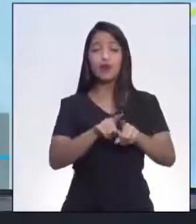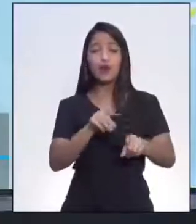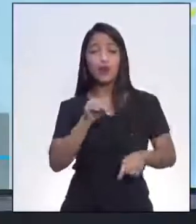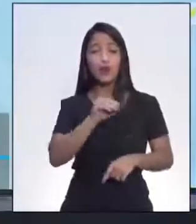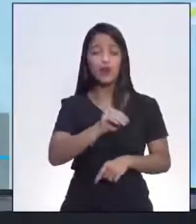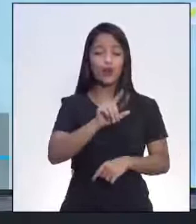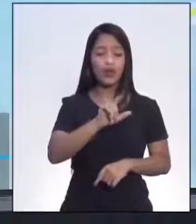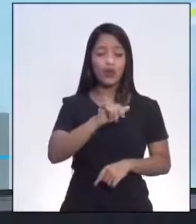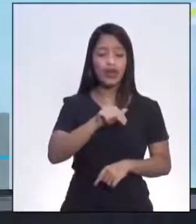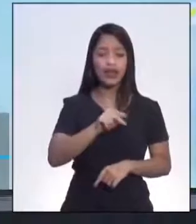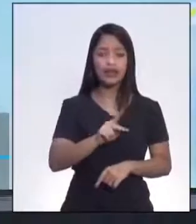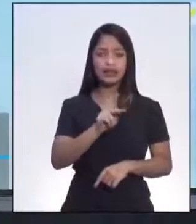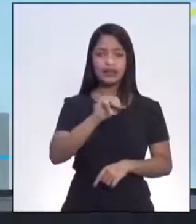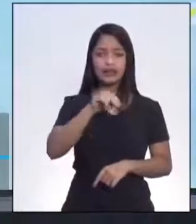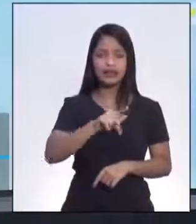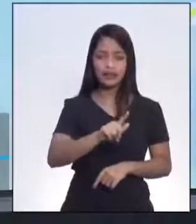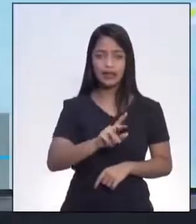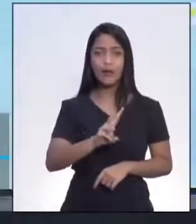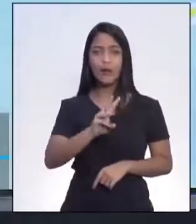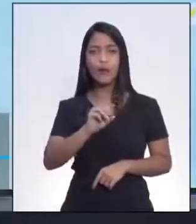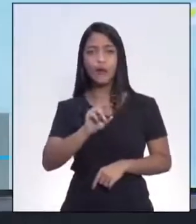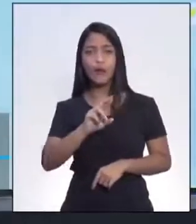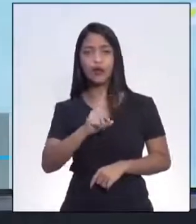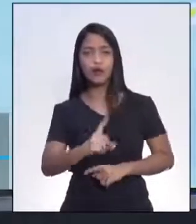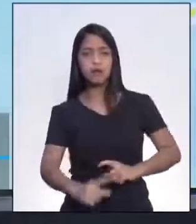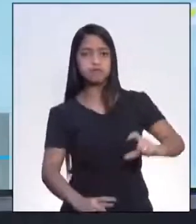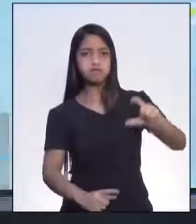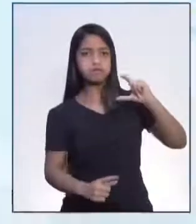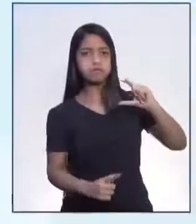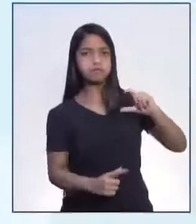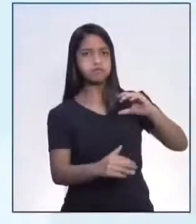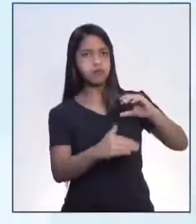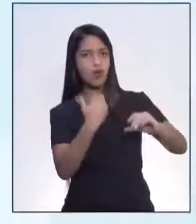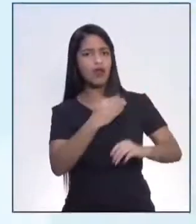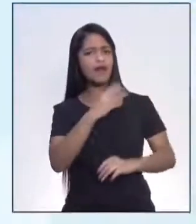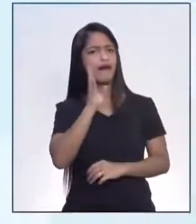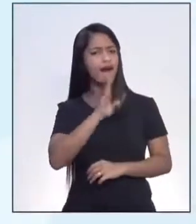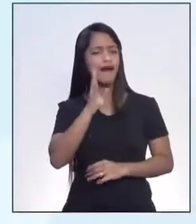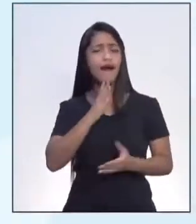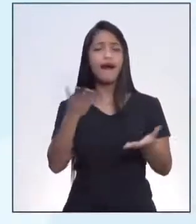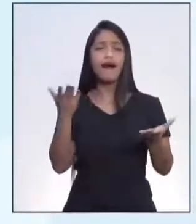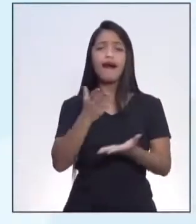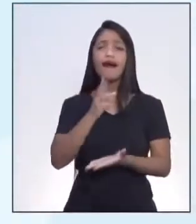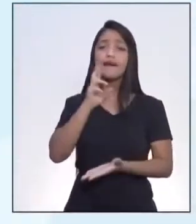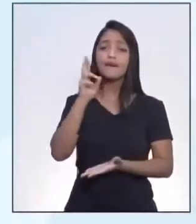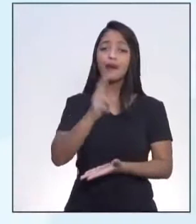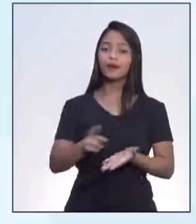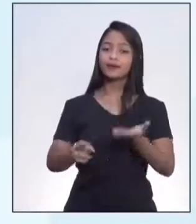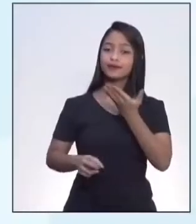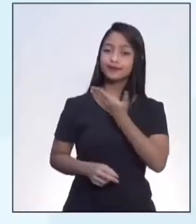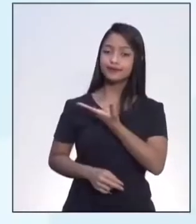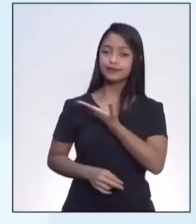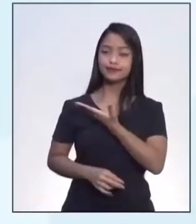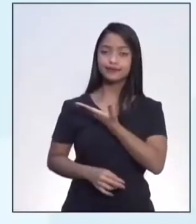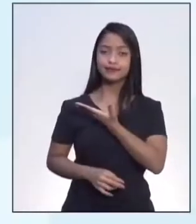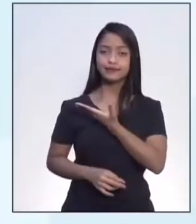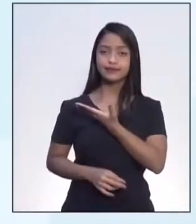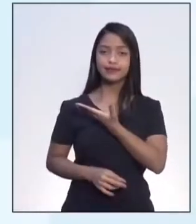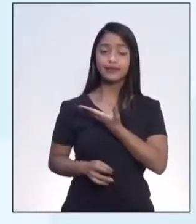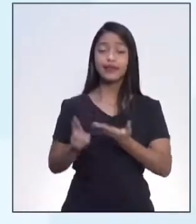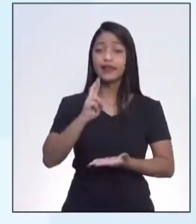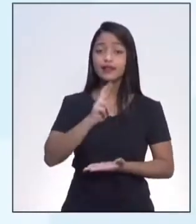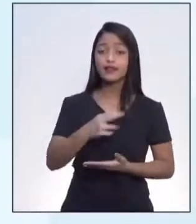Legal isso. Então, vamos para a resposta ali na tela? Por favor. Olha lá. Qual é? Então, é a